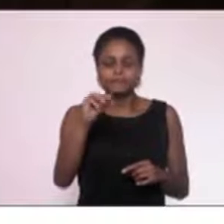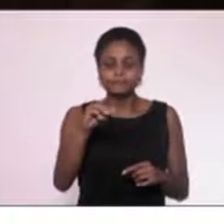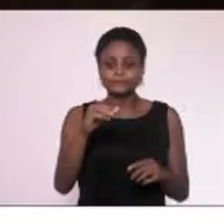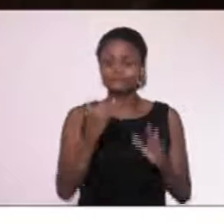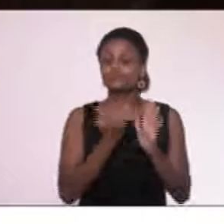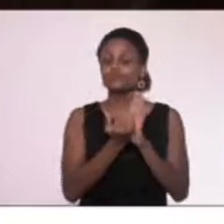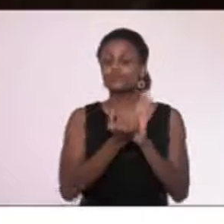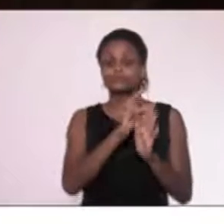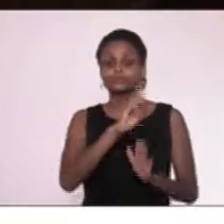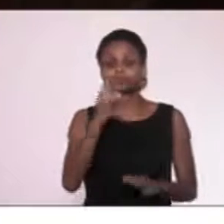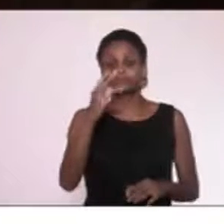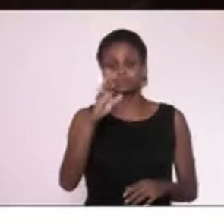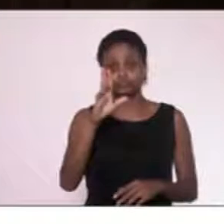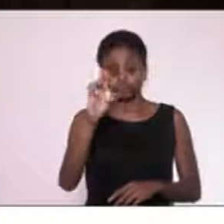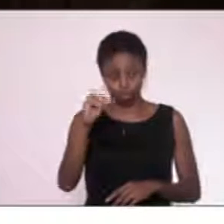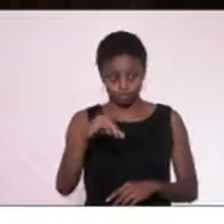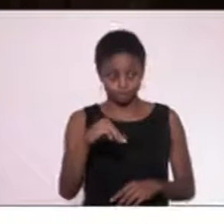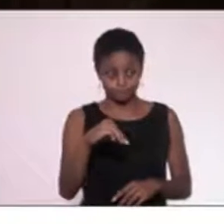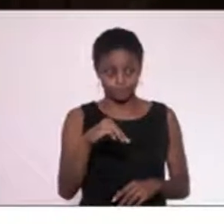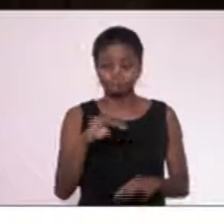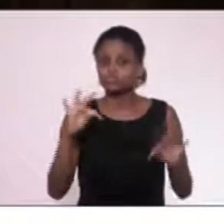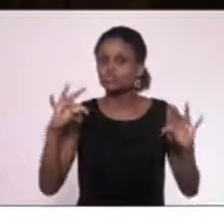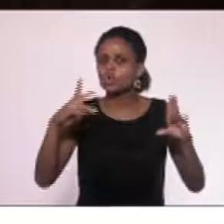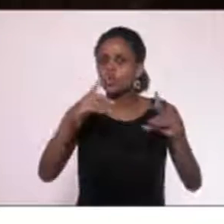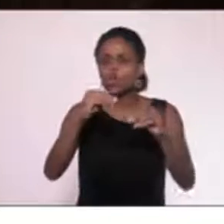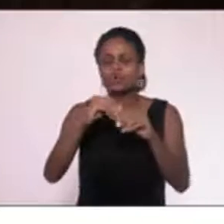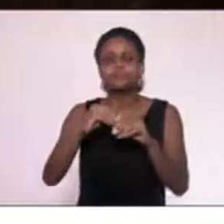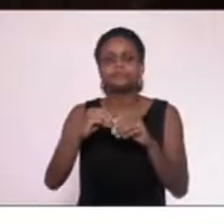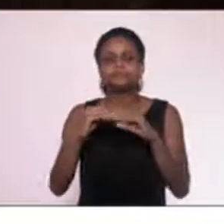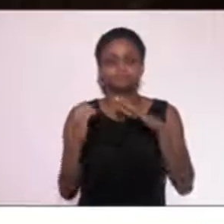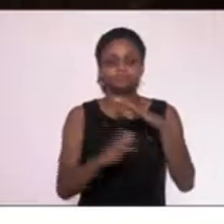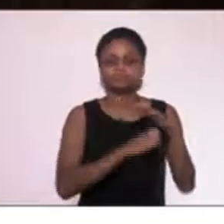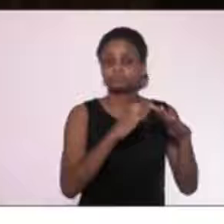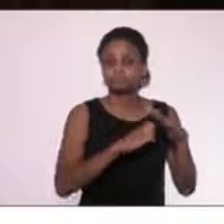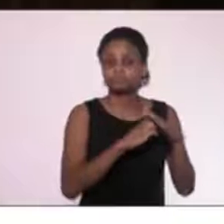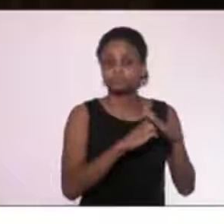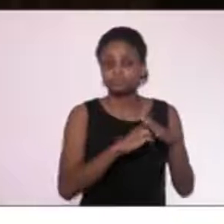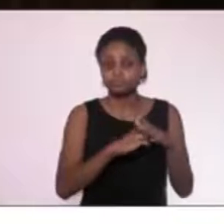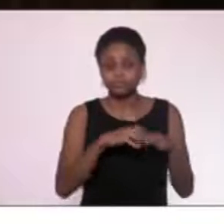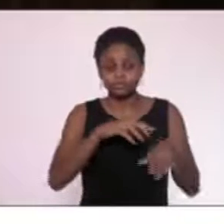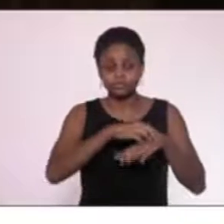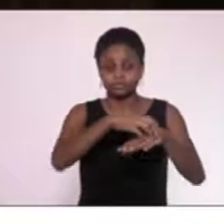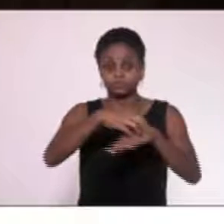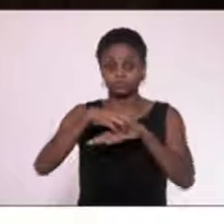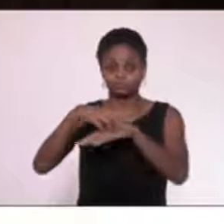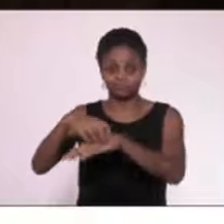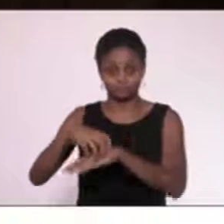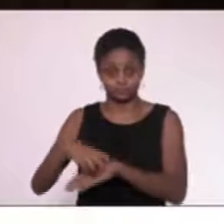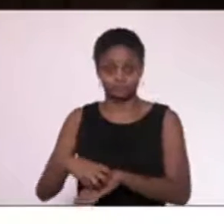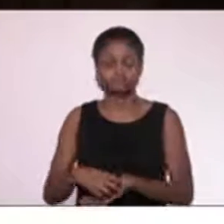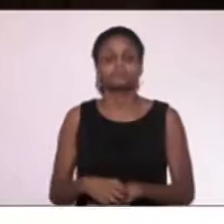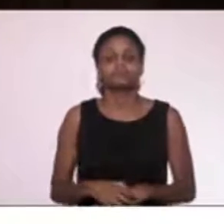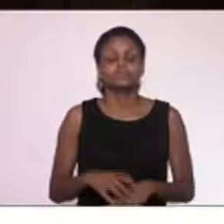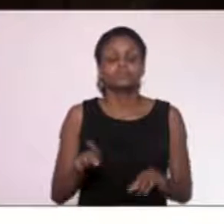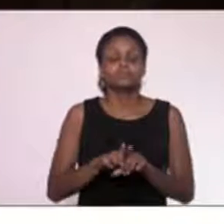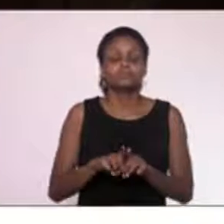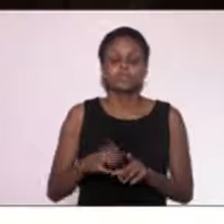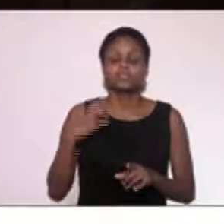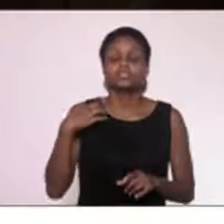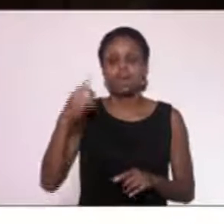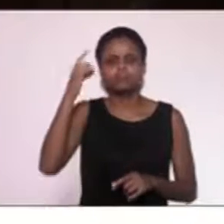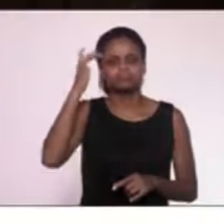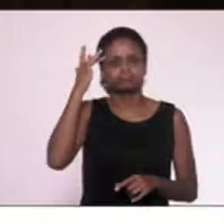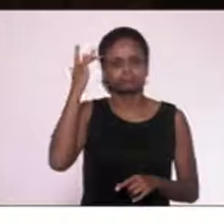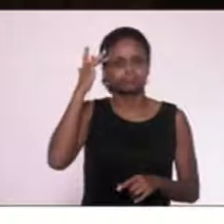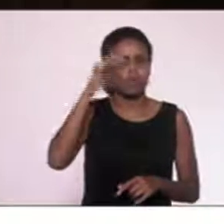que ia todo para o órgão rodoviário. E naquela época existia uma lógica